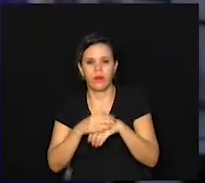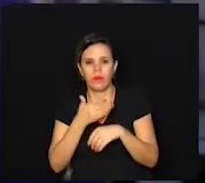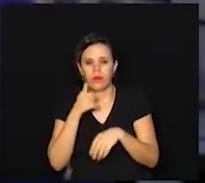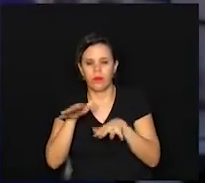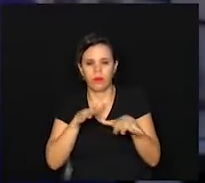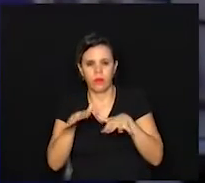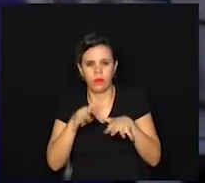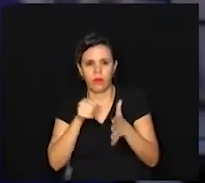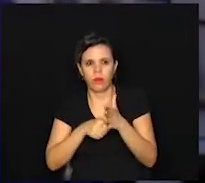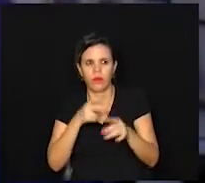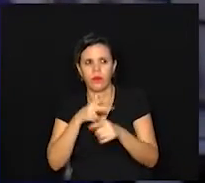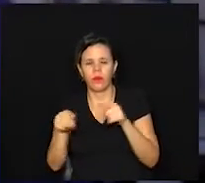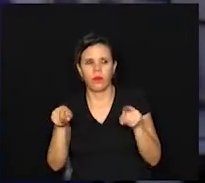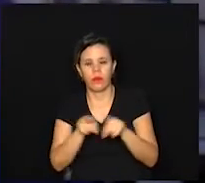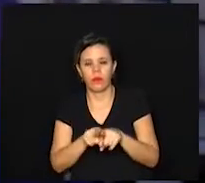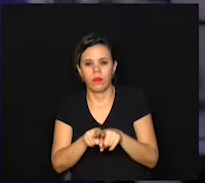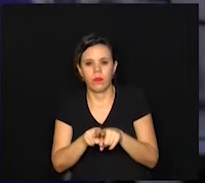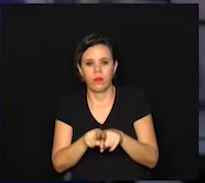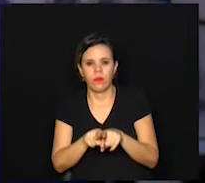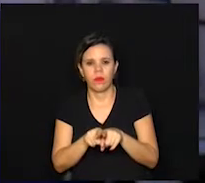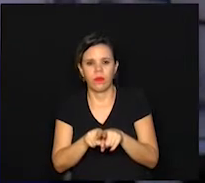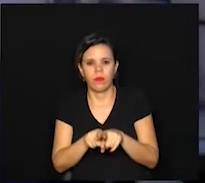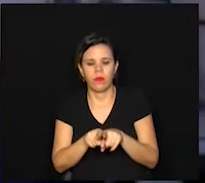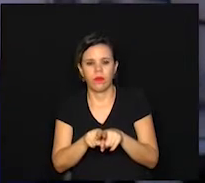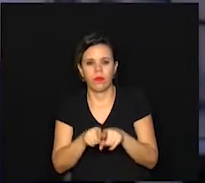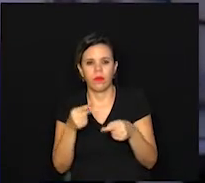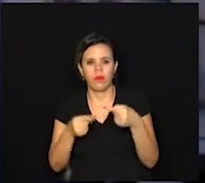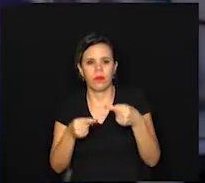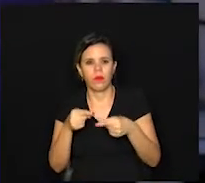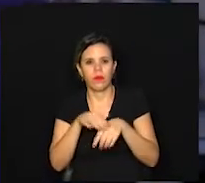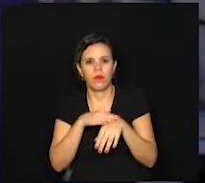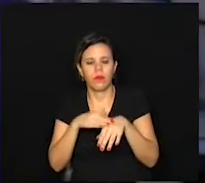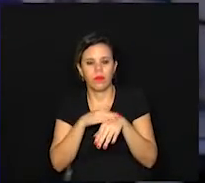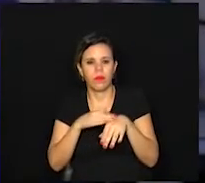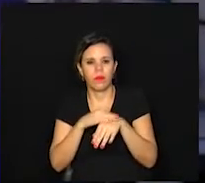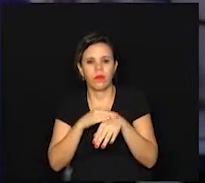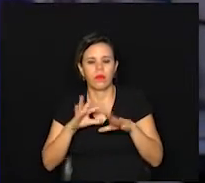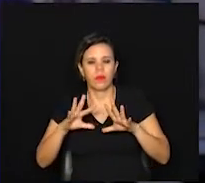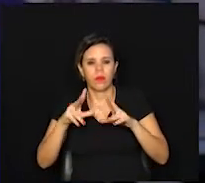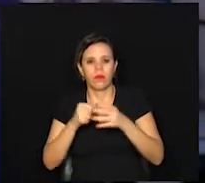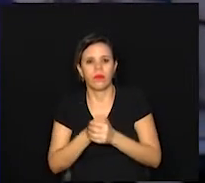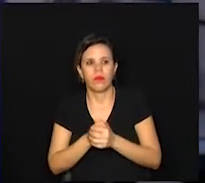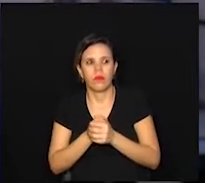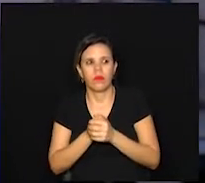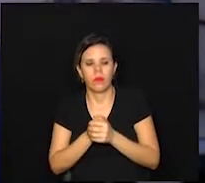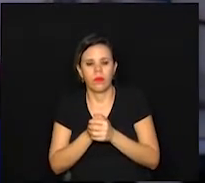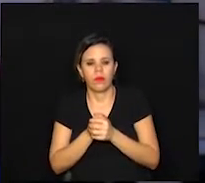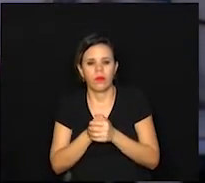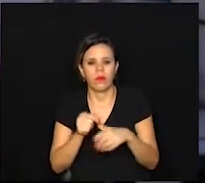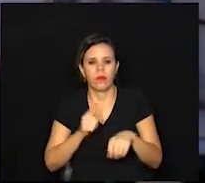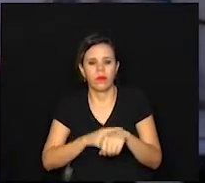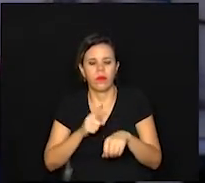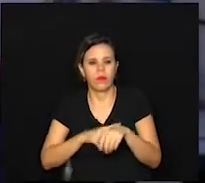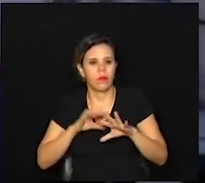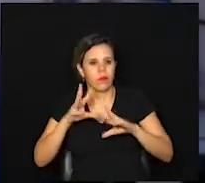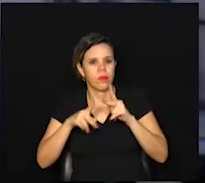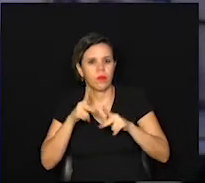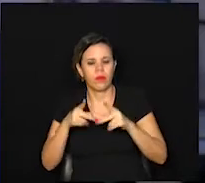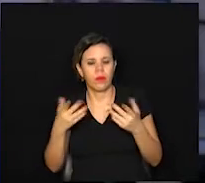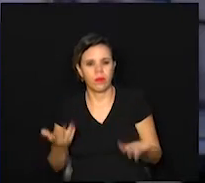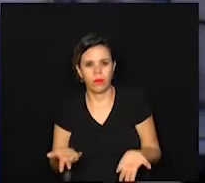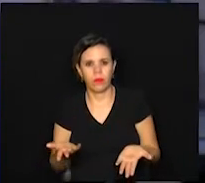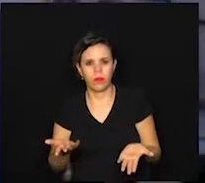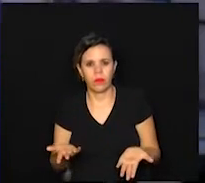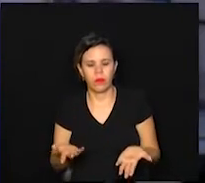de resistência também, e quando vocês discutem o civilizatório, né, no momento que todo mundo